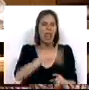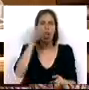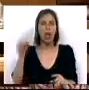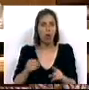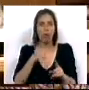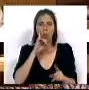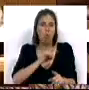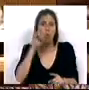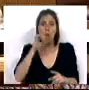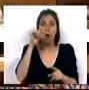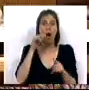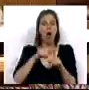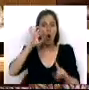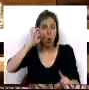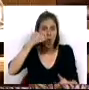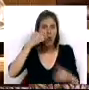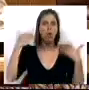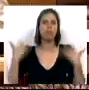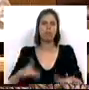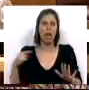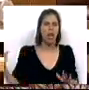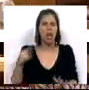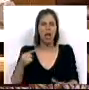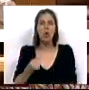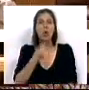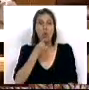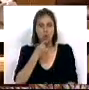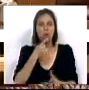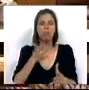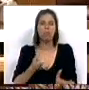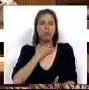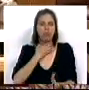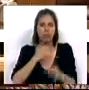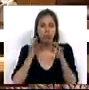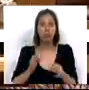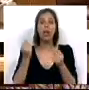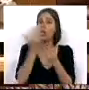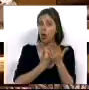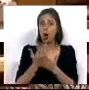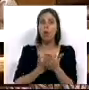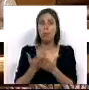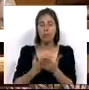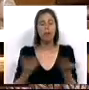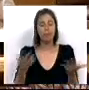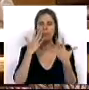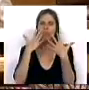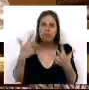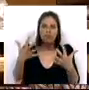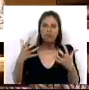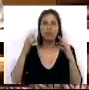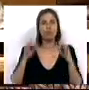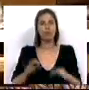se podia cometer, com consequências muito negativas para o estrangulamento da economia. Era tão